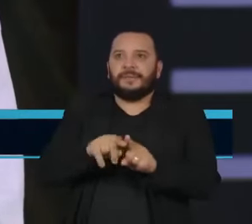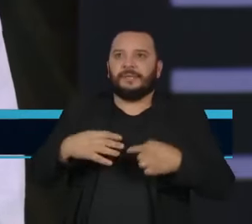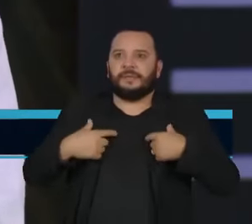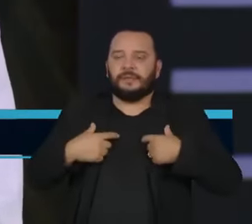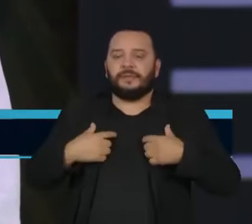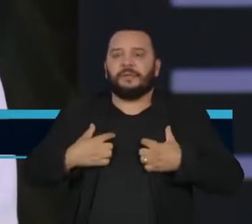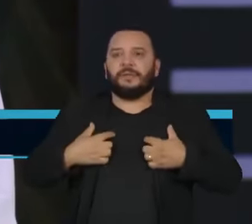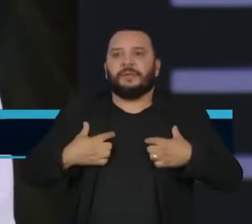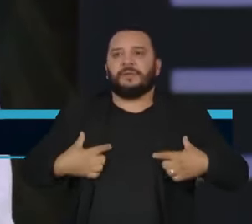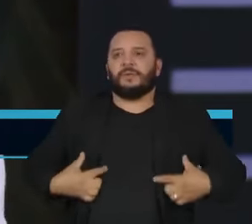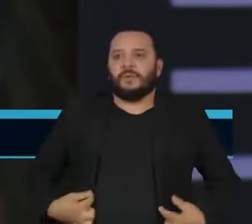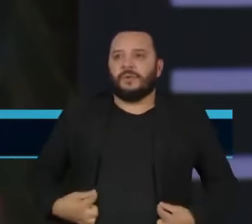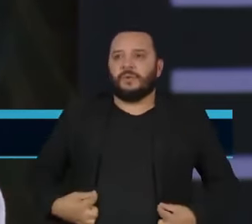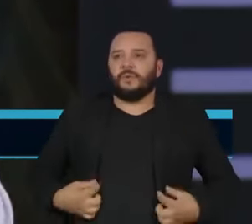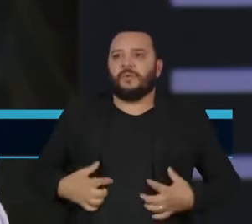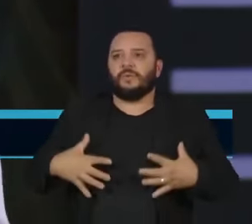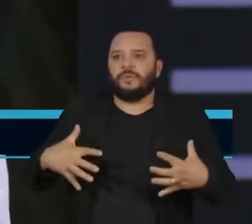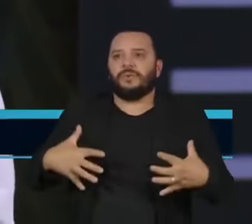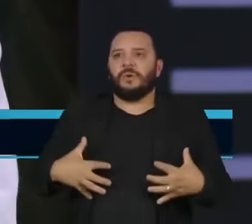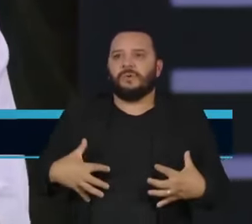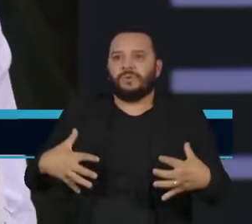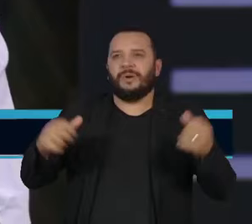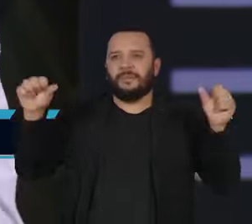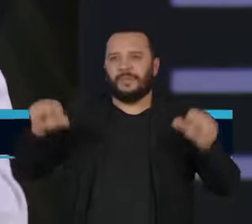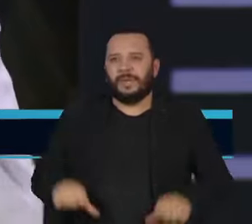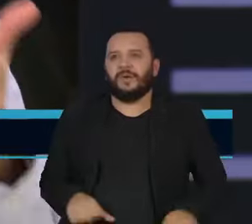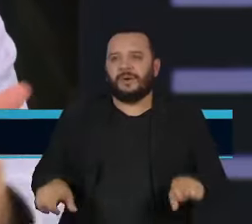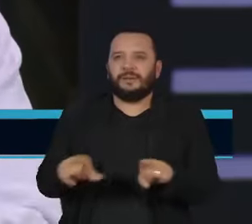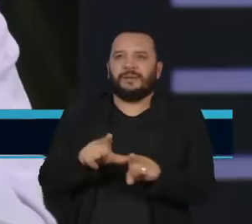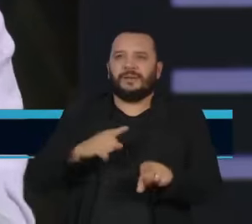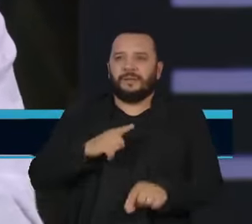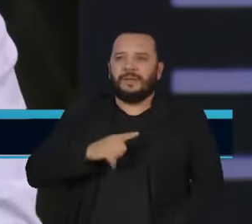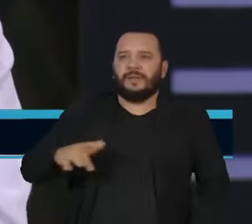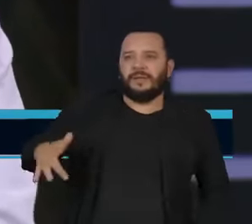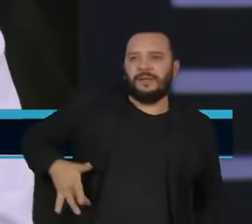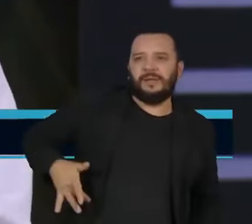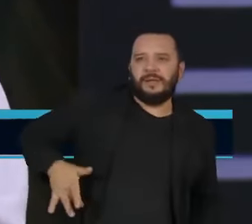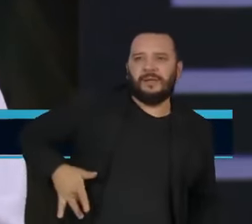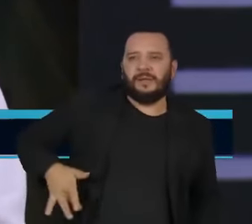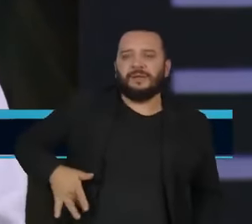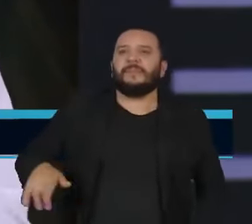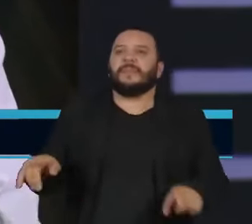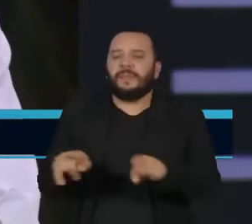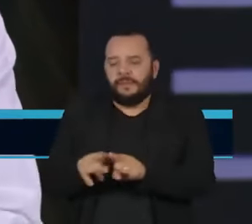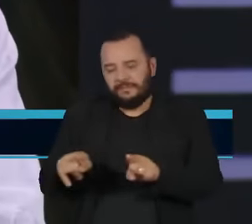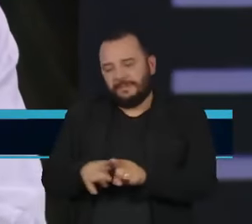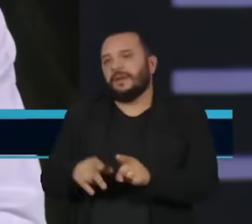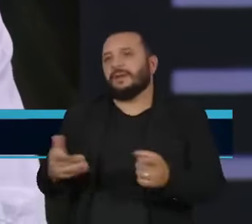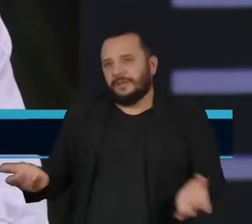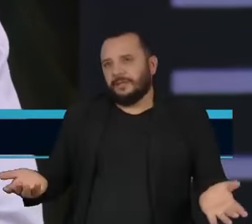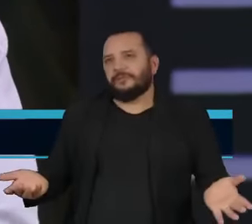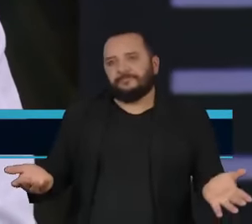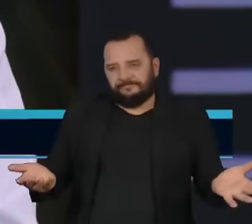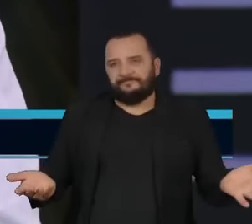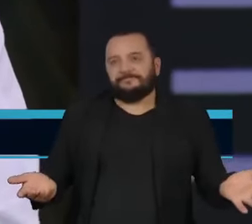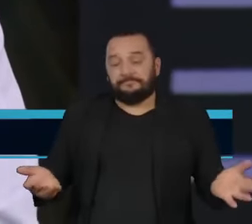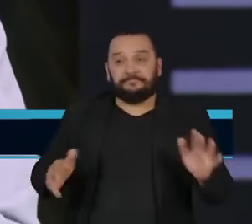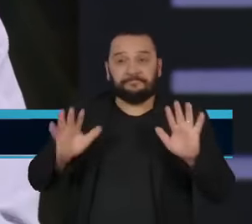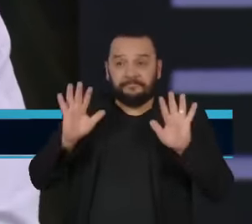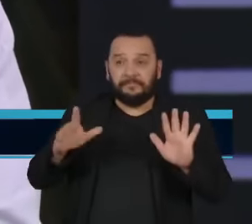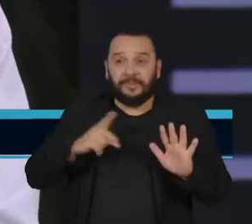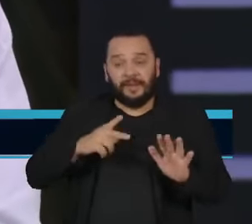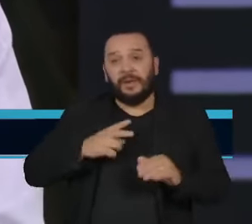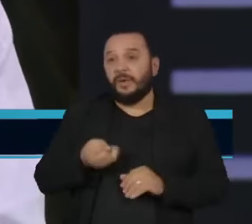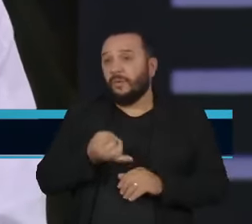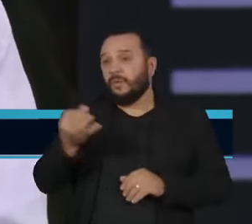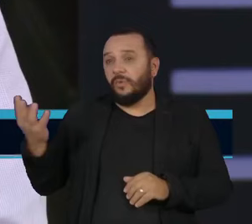pulmonar obstrutiva crônica, problemas renais, já se sabia, desidratação, piora renal, mas tem problemas de saúde